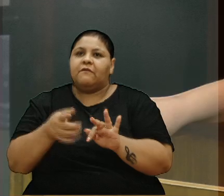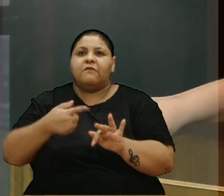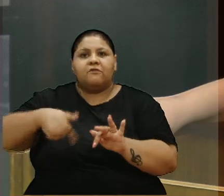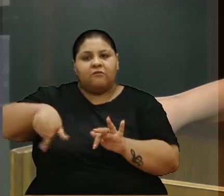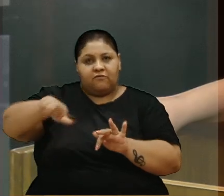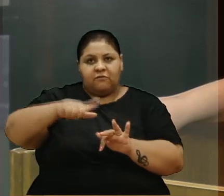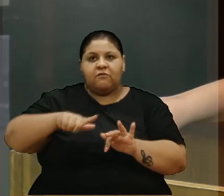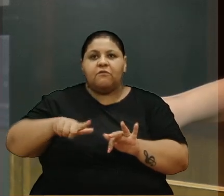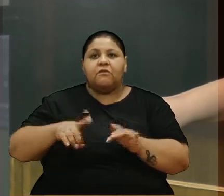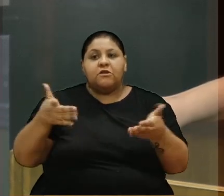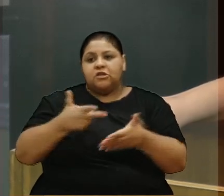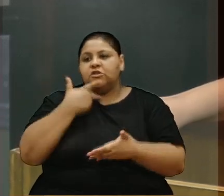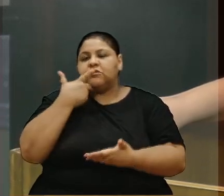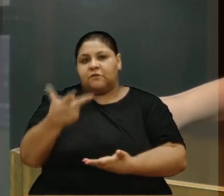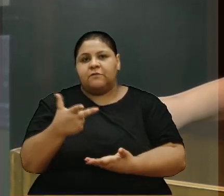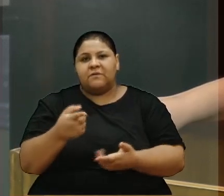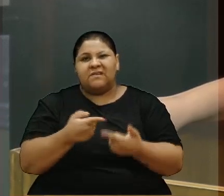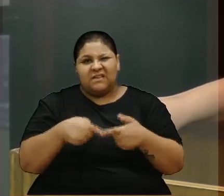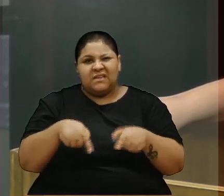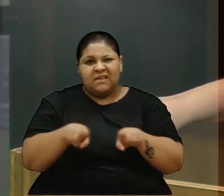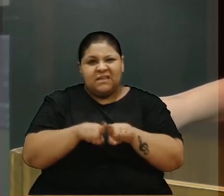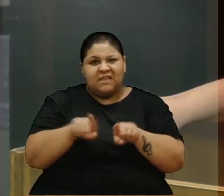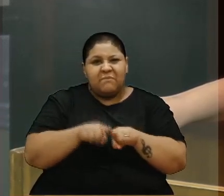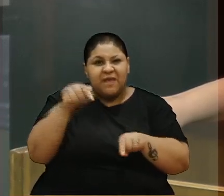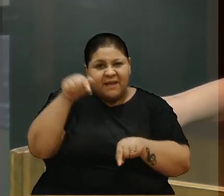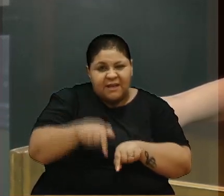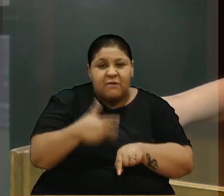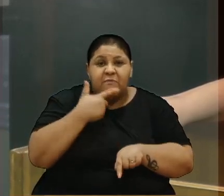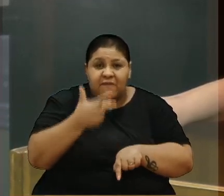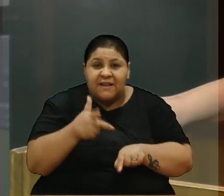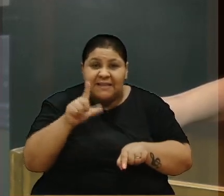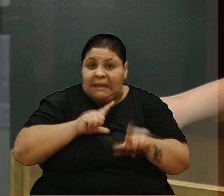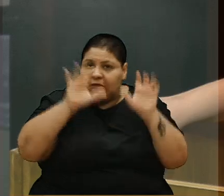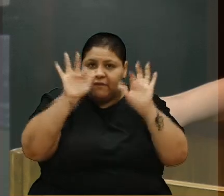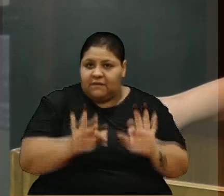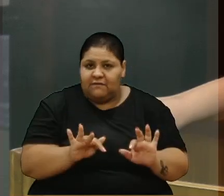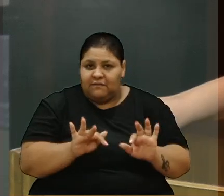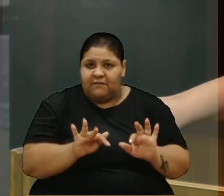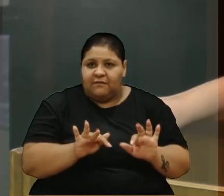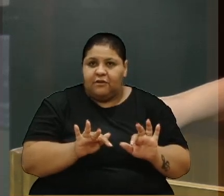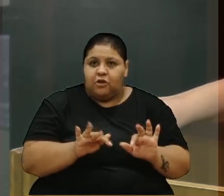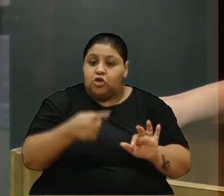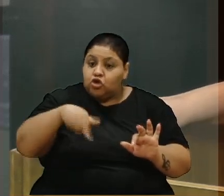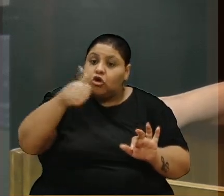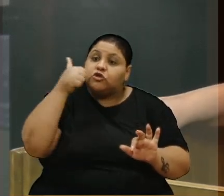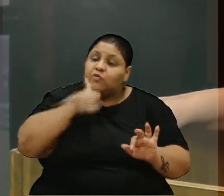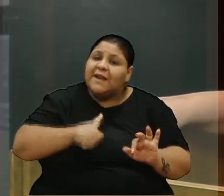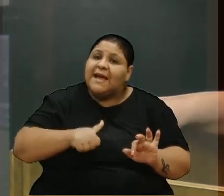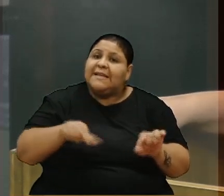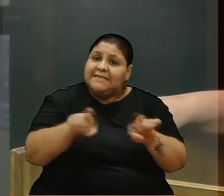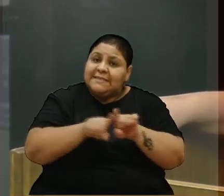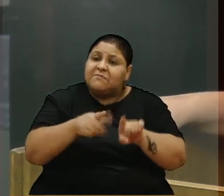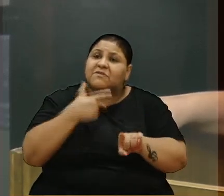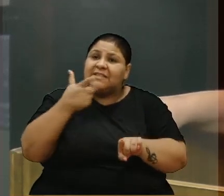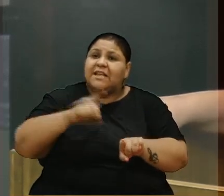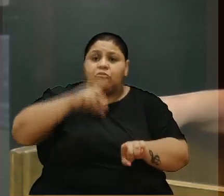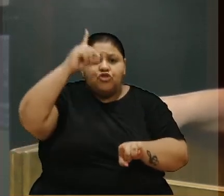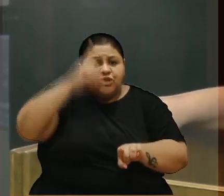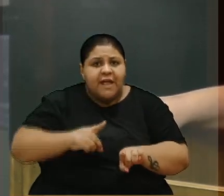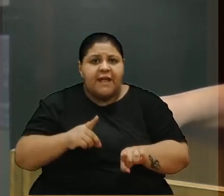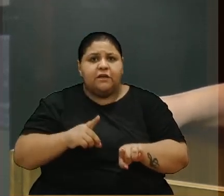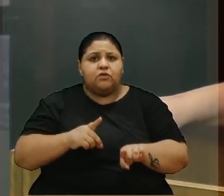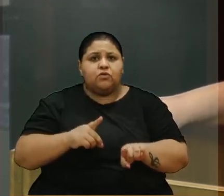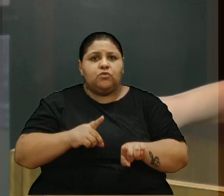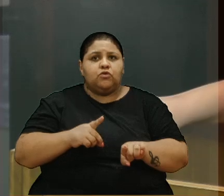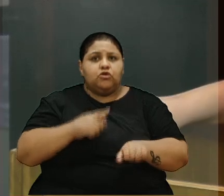gente deixa falar. Mas a gente também está aqui para dizer que isso tem que acabar. Que a gente tem direito de exercer nosso mandato.